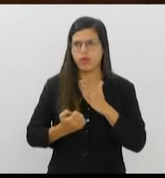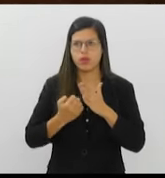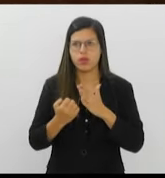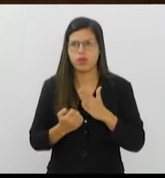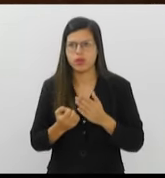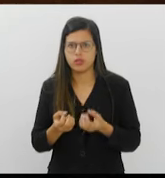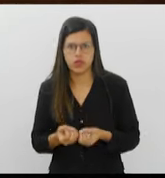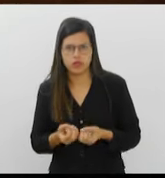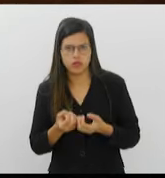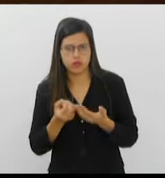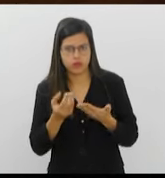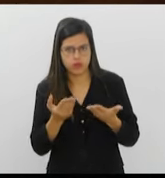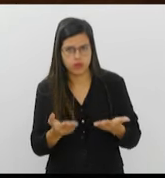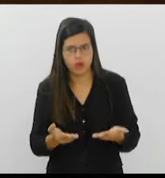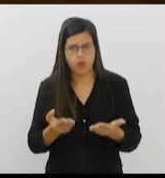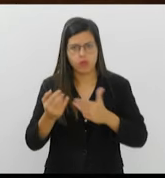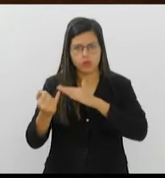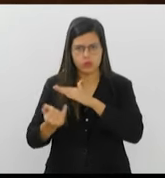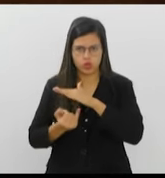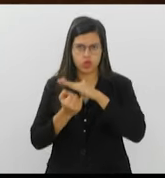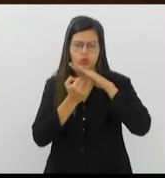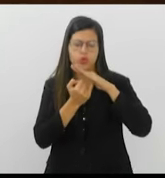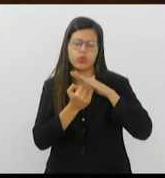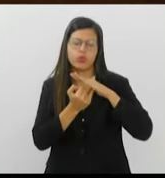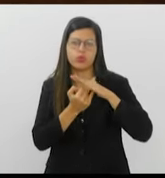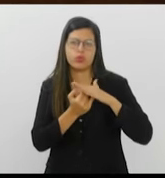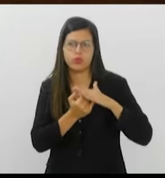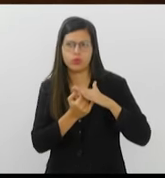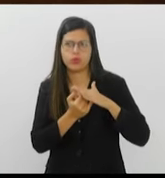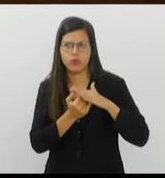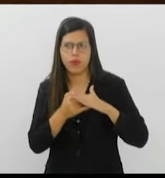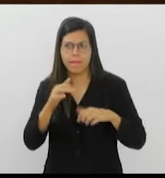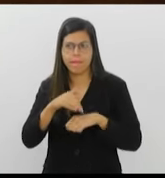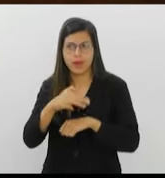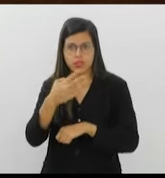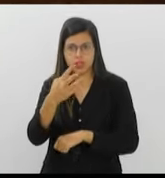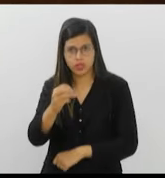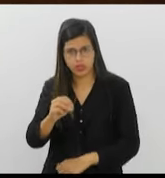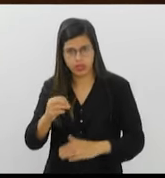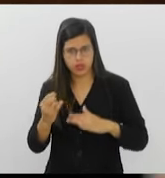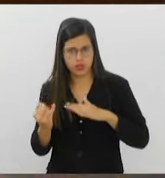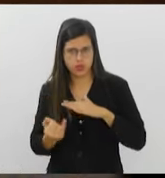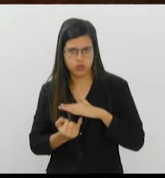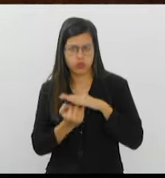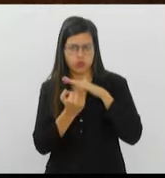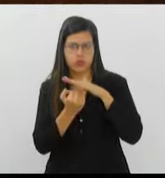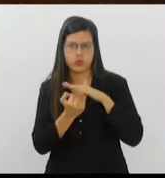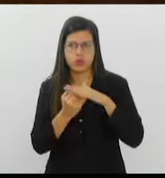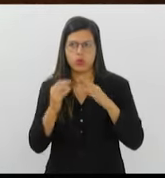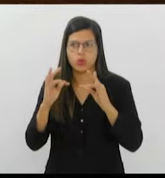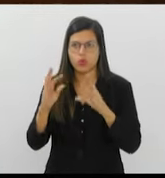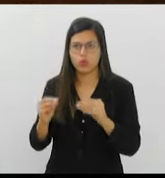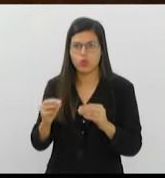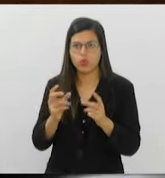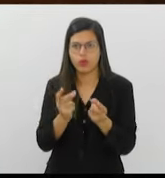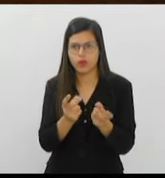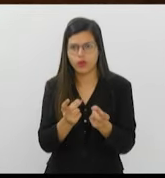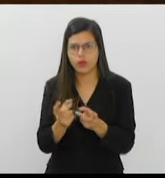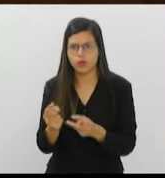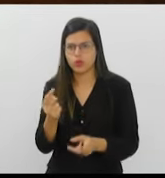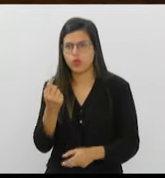para as entidades filantrópicas de Volta Redonda, mais de 30 entidades filantrópicas, e tudo é vendido a